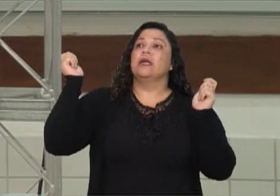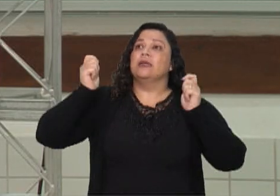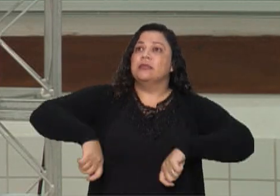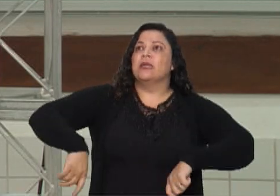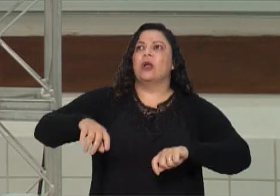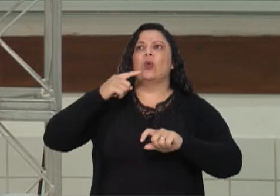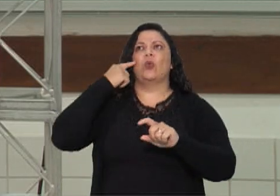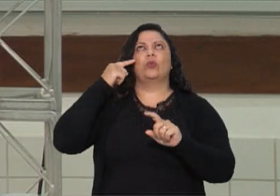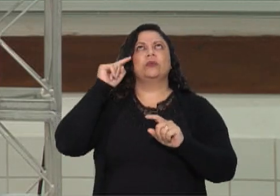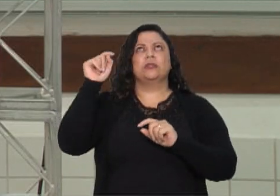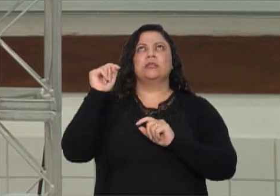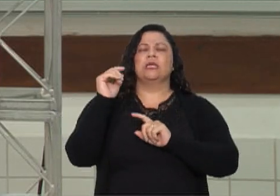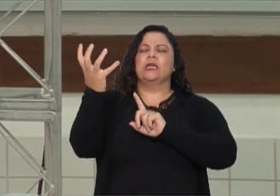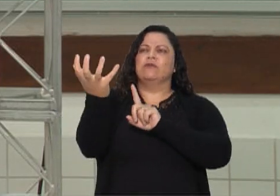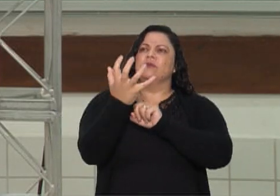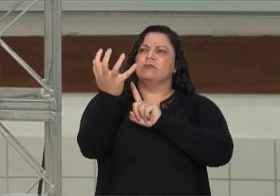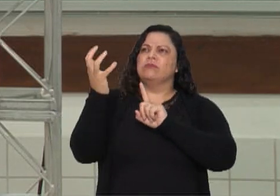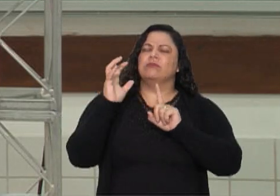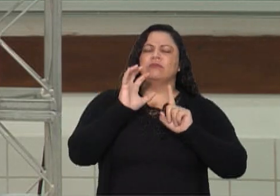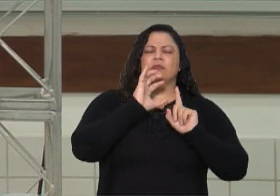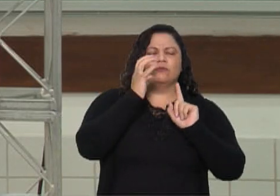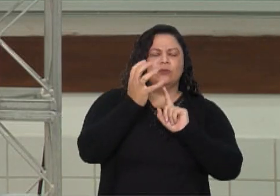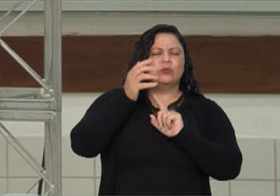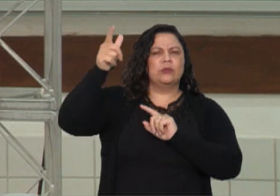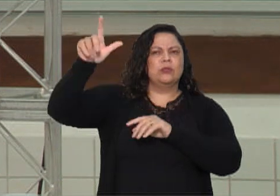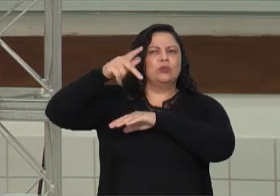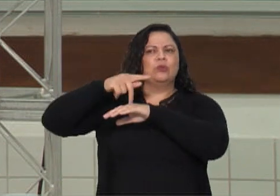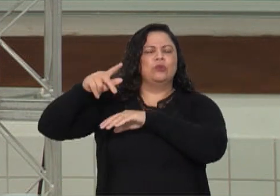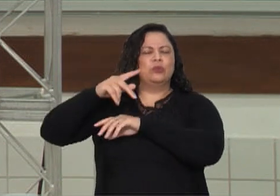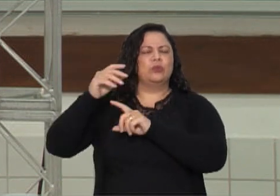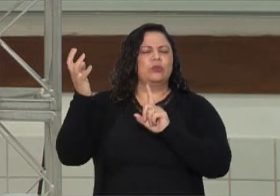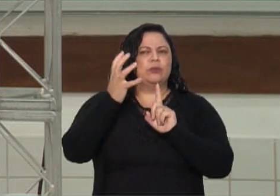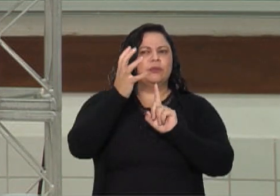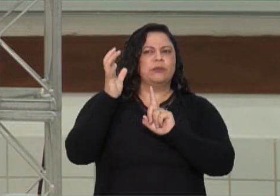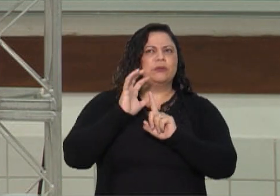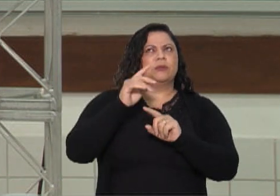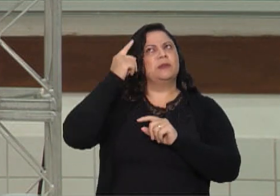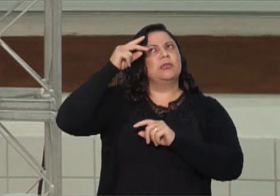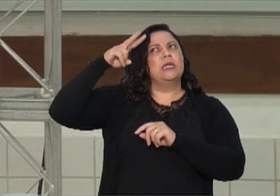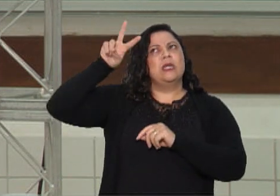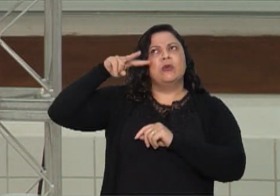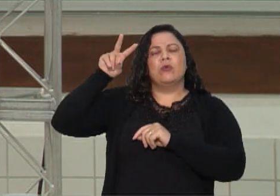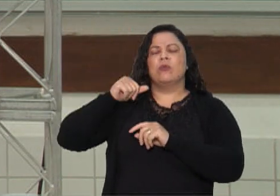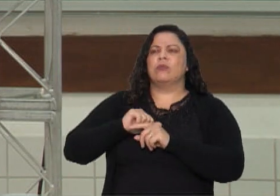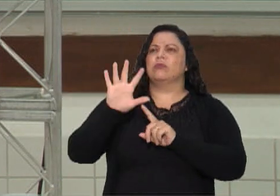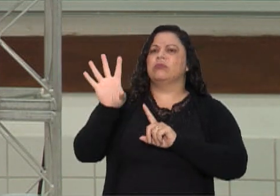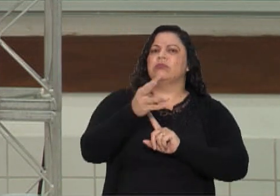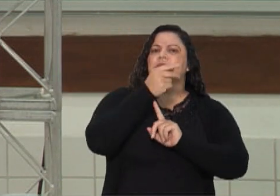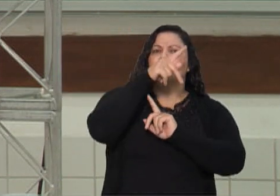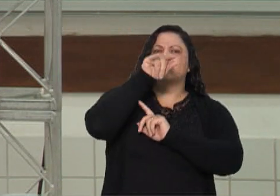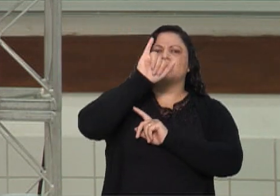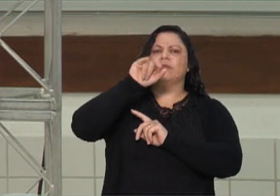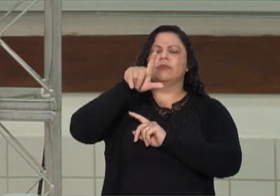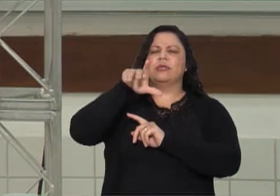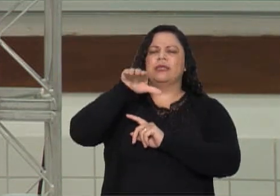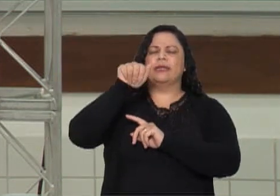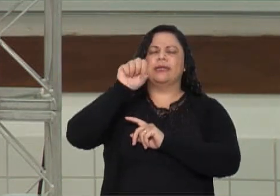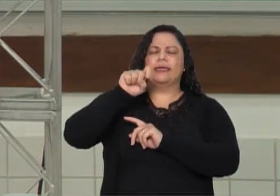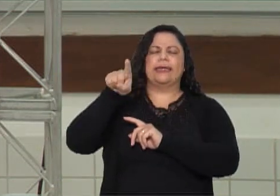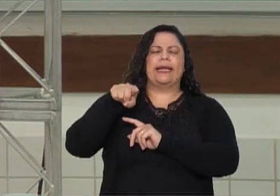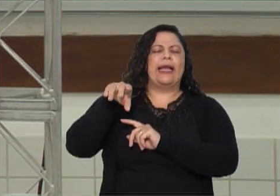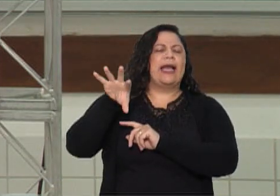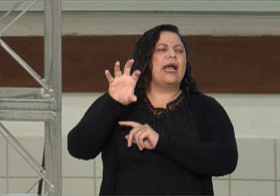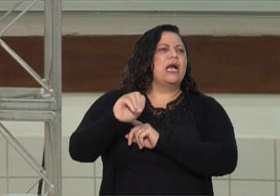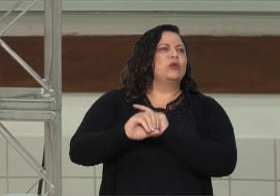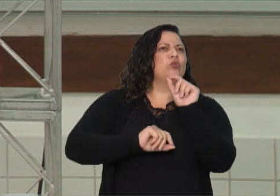me lembrou, assim, artistas como, por exemplo, lá o Pablo Picasso, né? Que fez a obra Guernica, que também falava